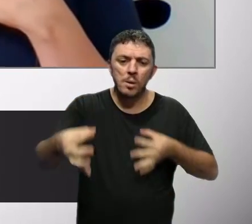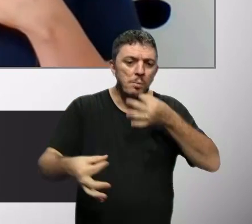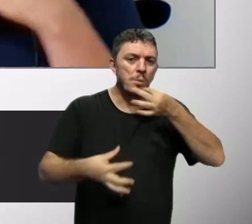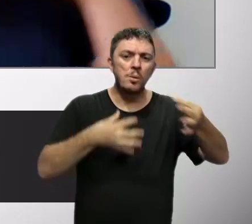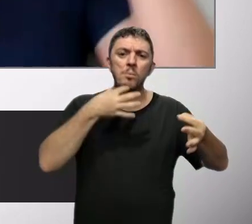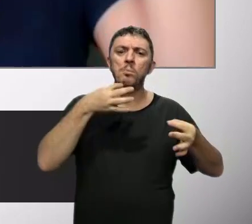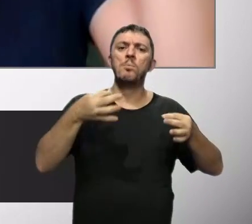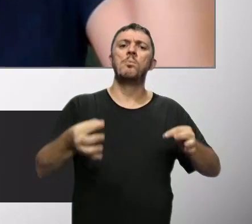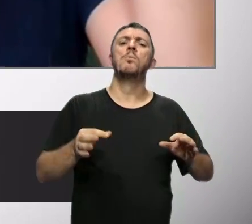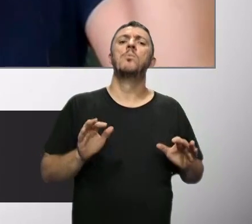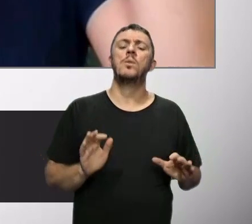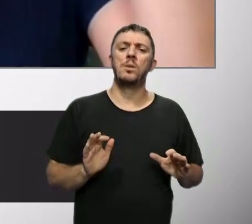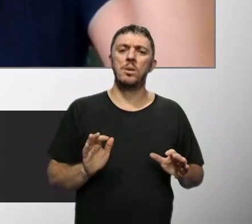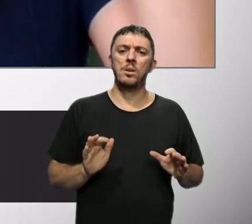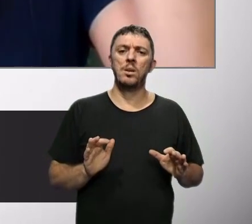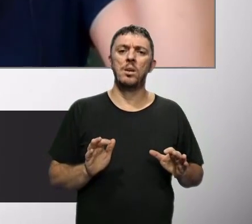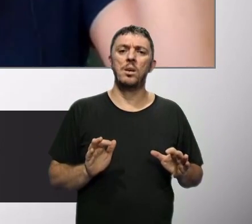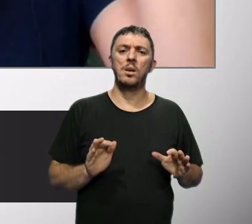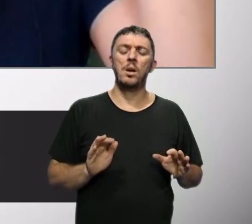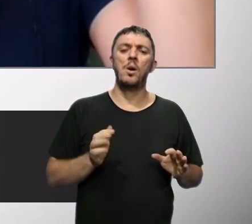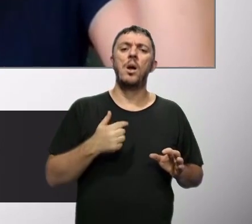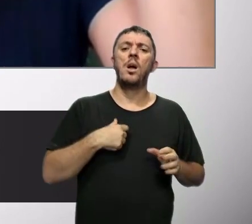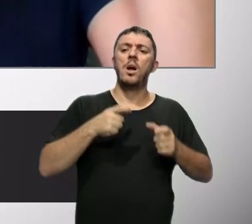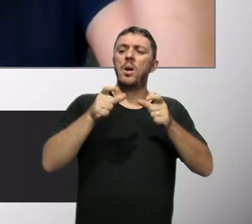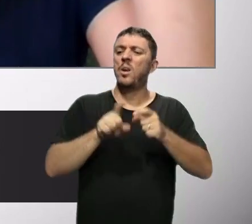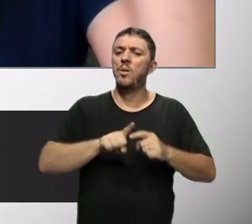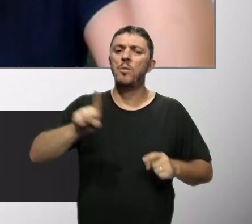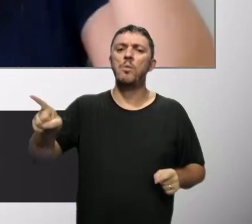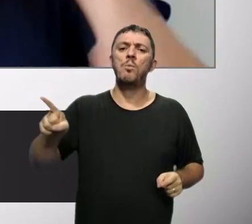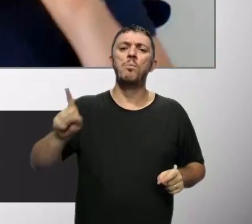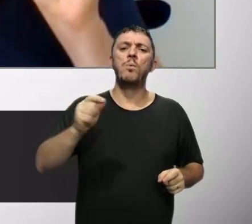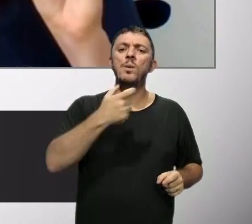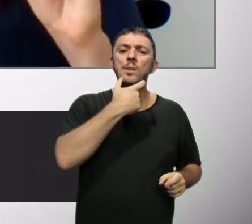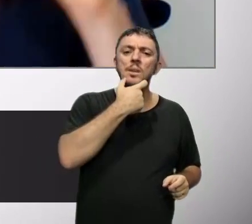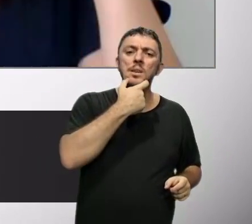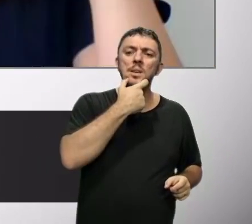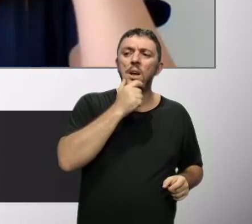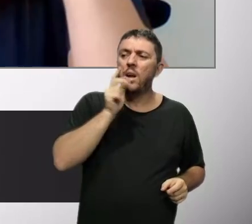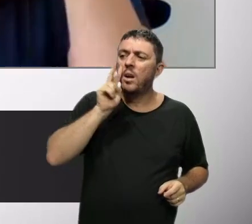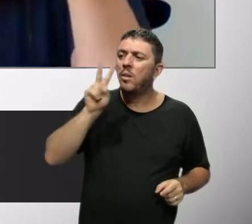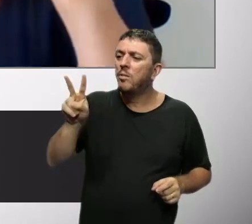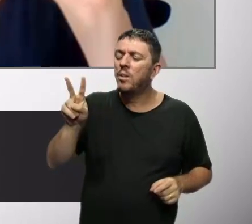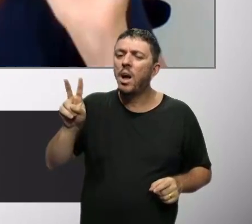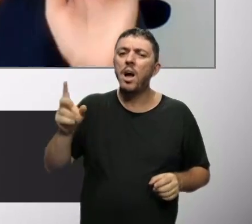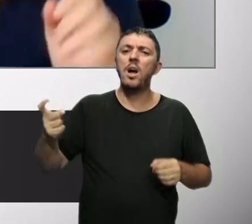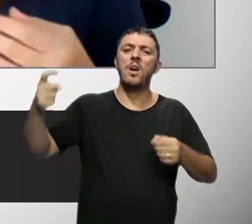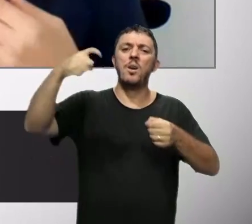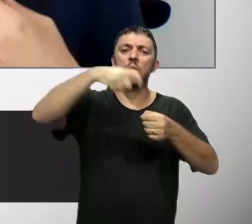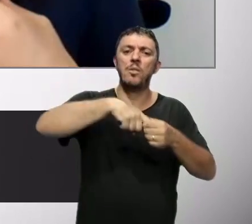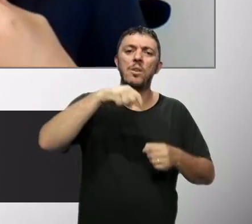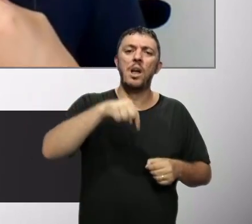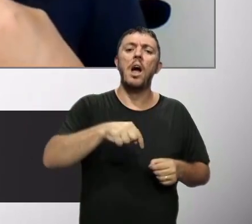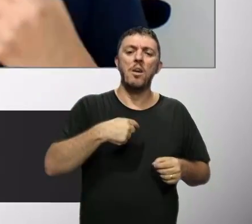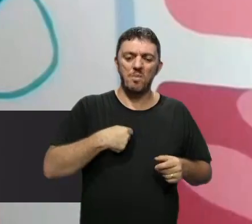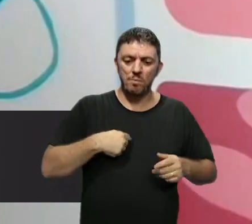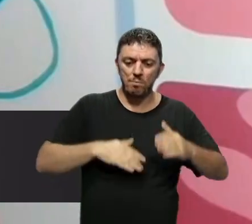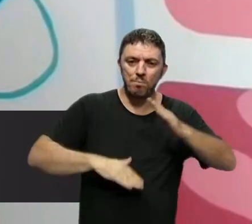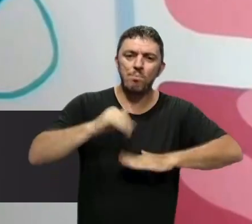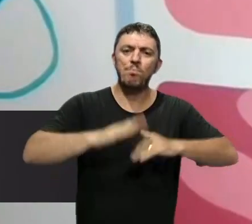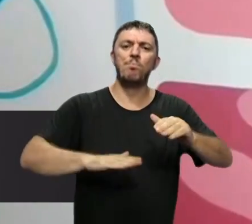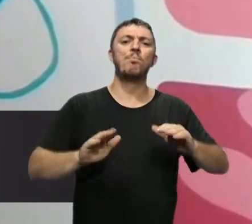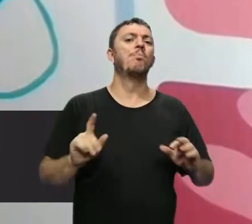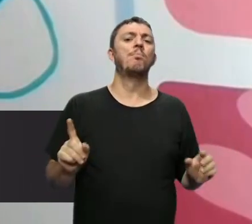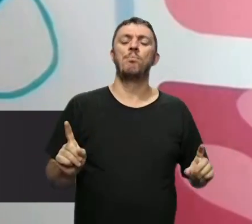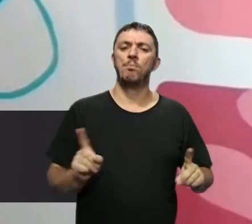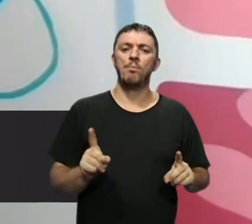de alguém que foi lá, né, na Inglaterra, viu como faz e agora chega aqui e fala: façam. Não,